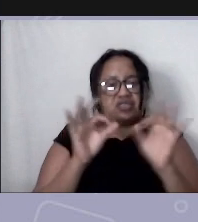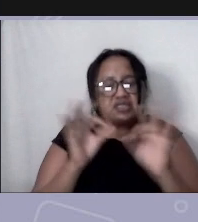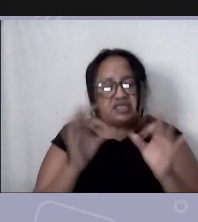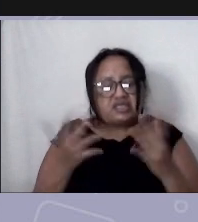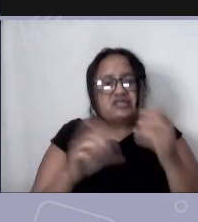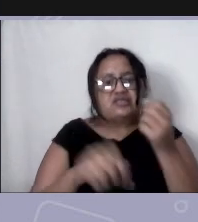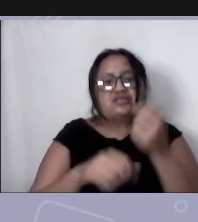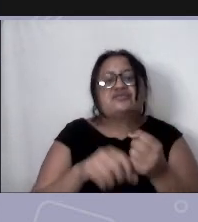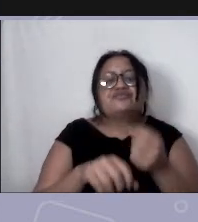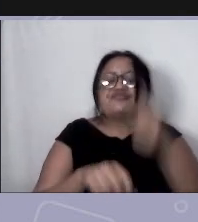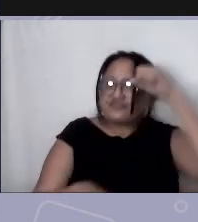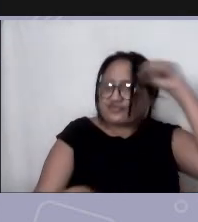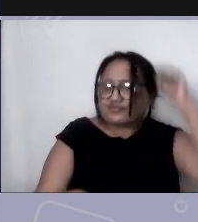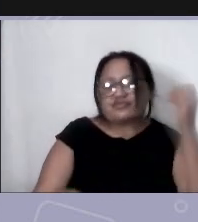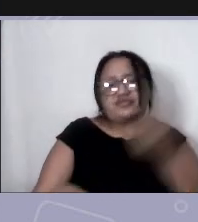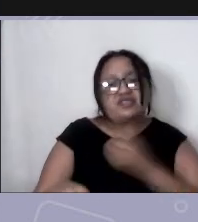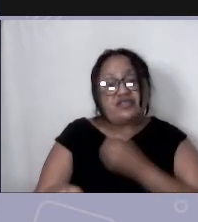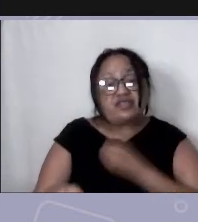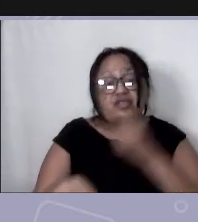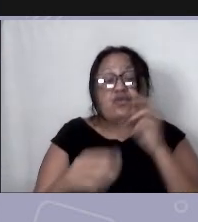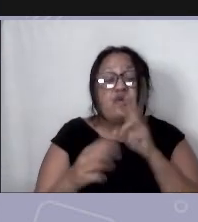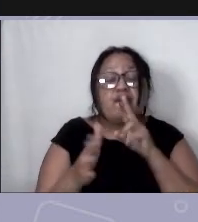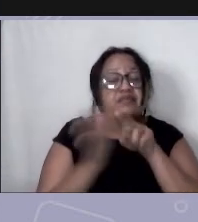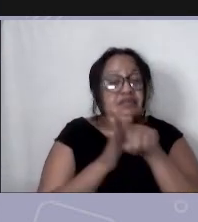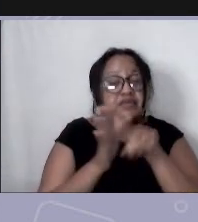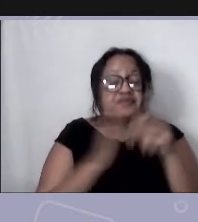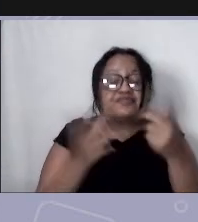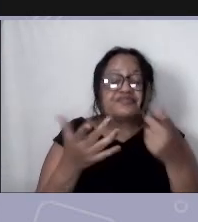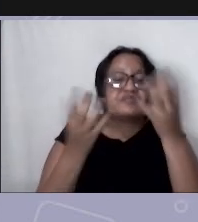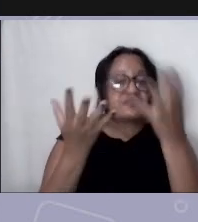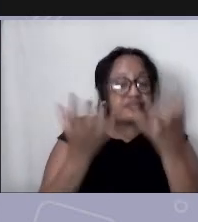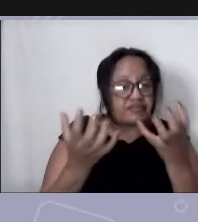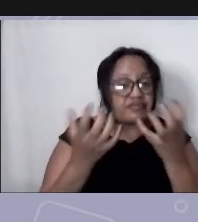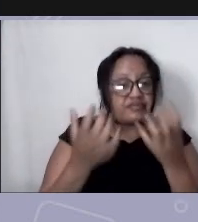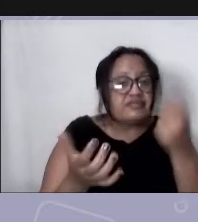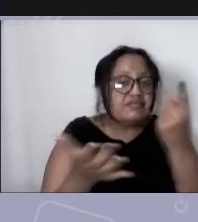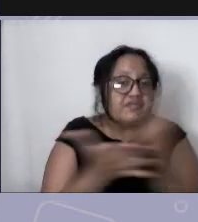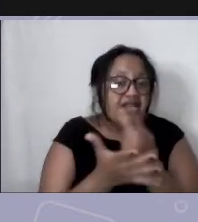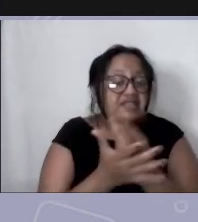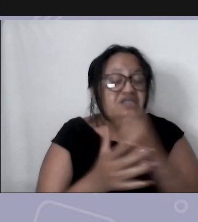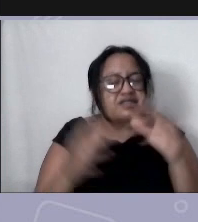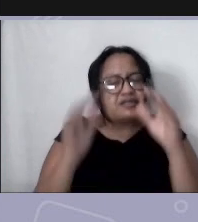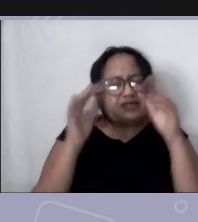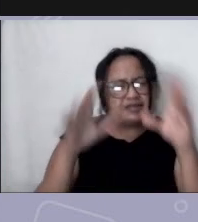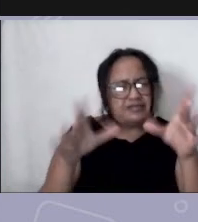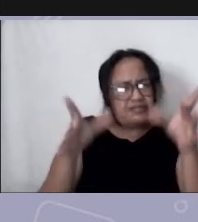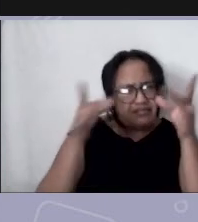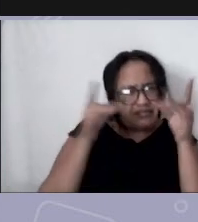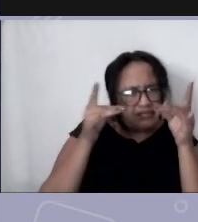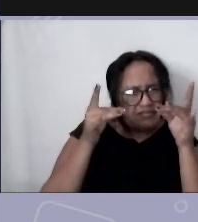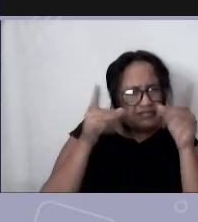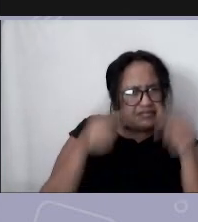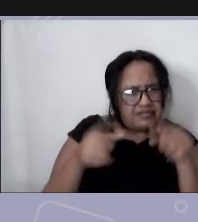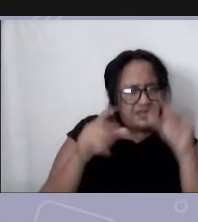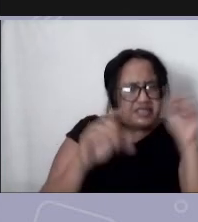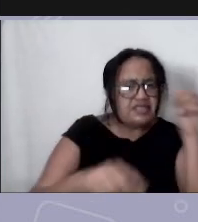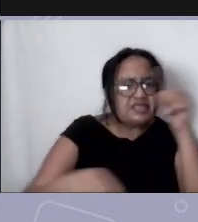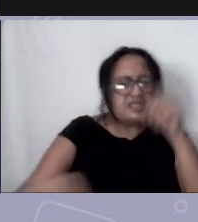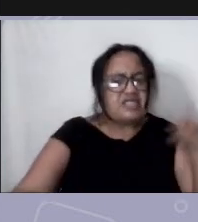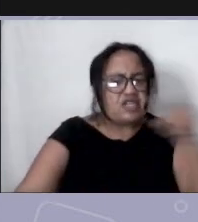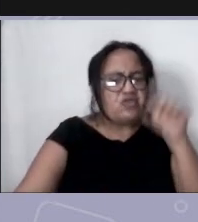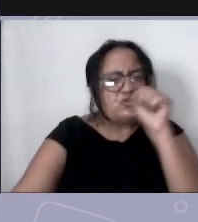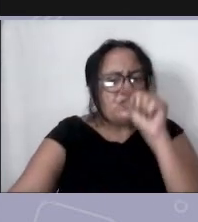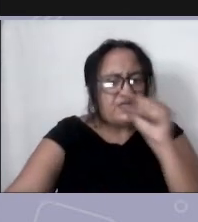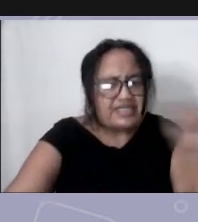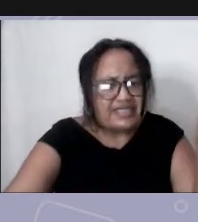da vida com uma questão que queira a resposta incorreta então se por acaso vocês se depararem com uma questão assim circulem grifem